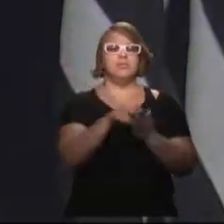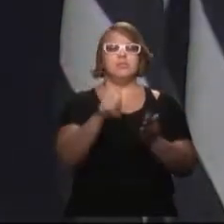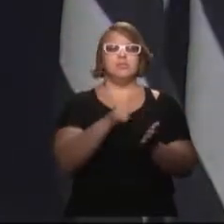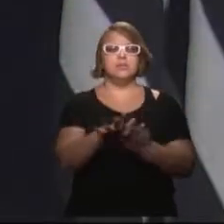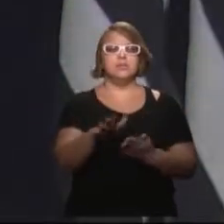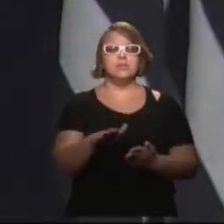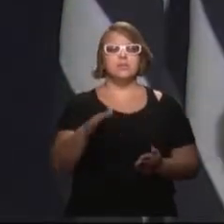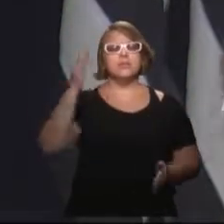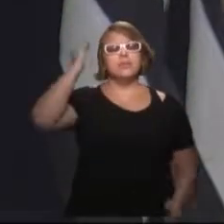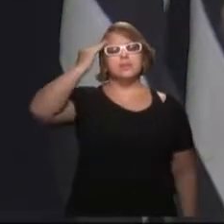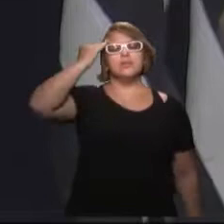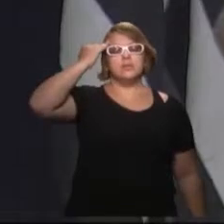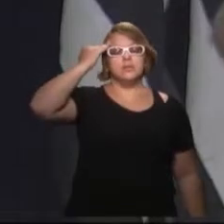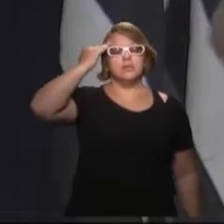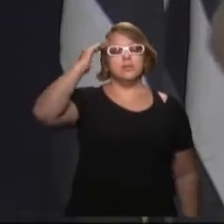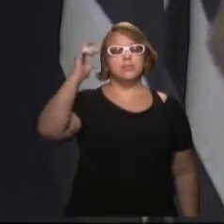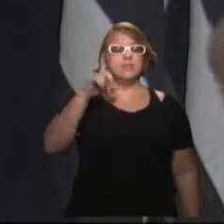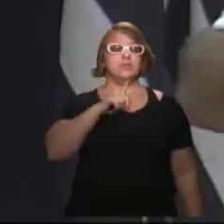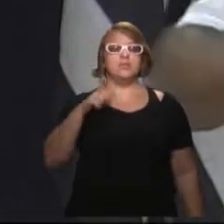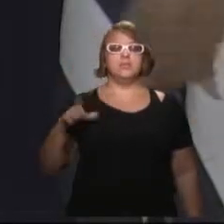ter R$1,